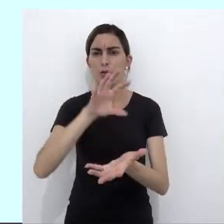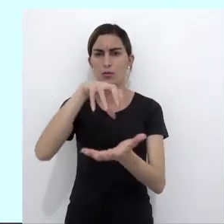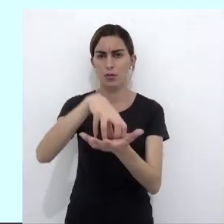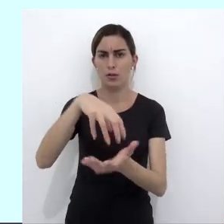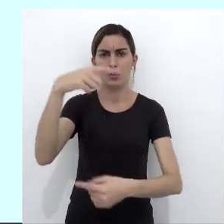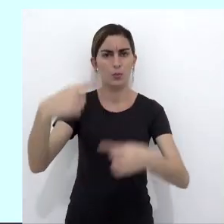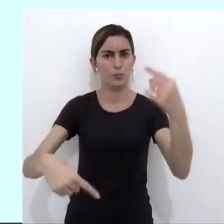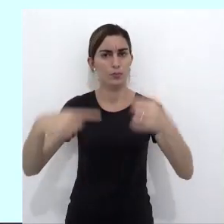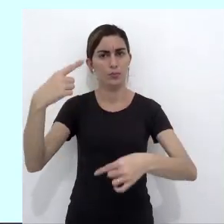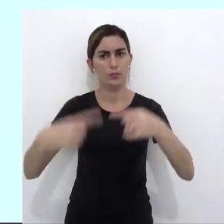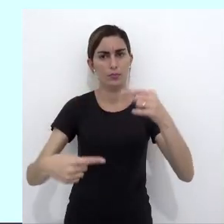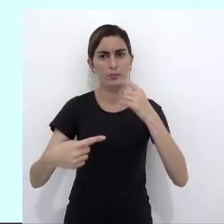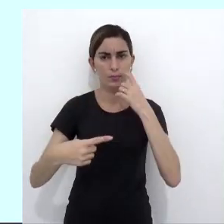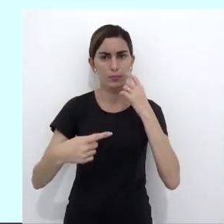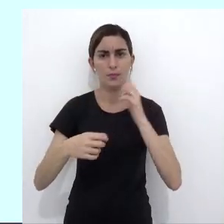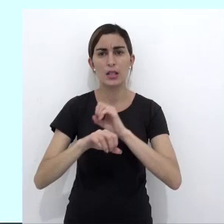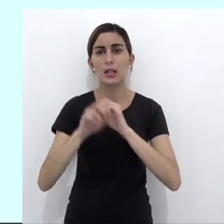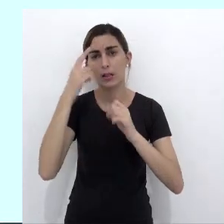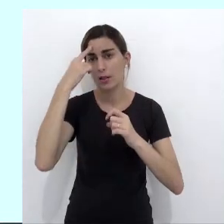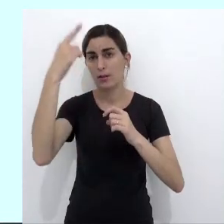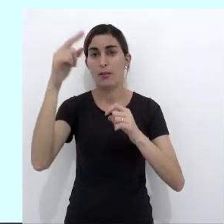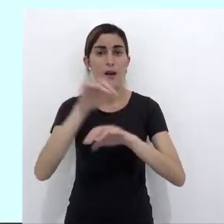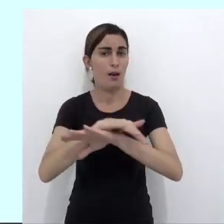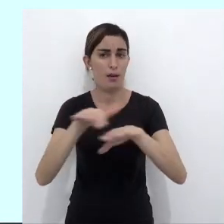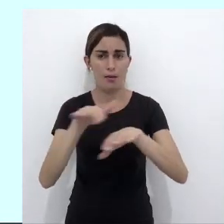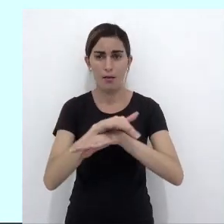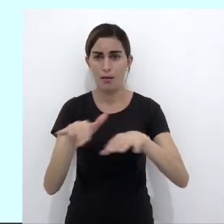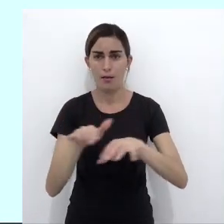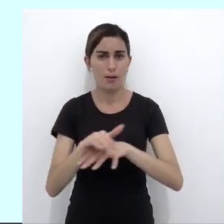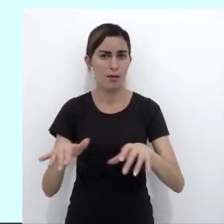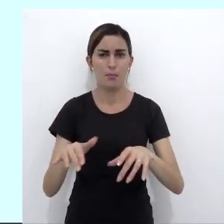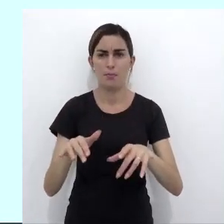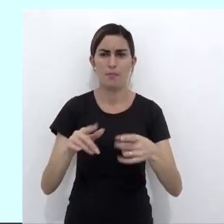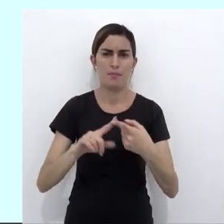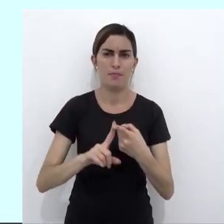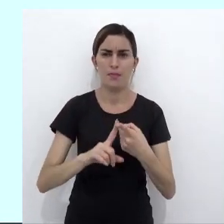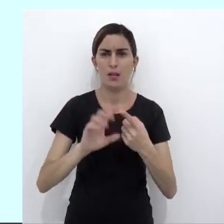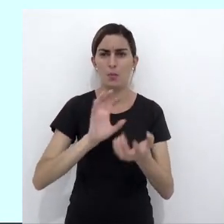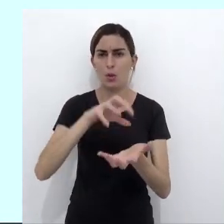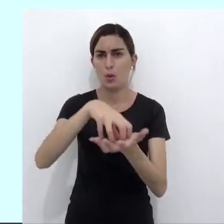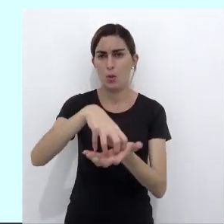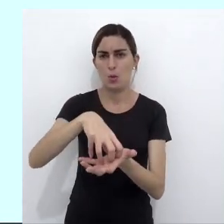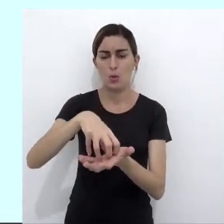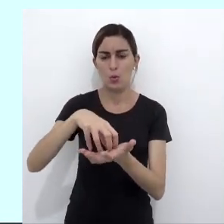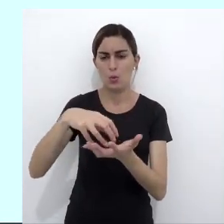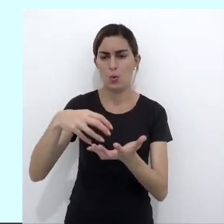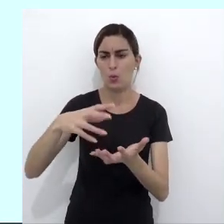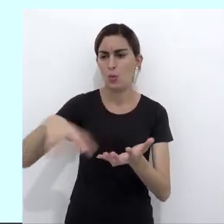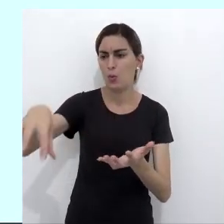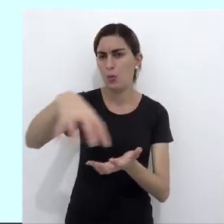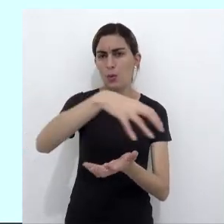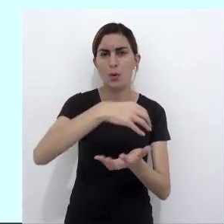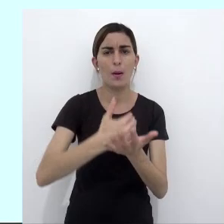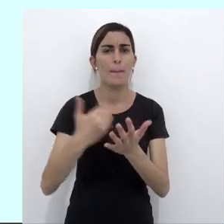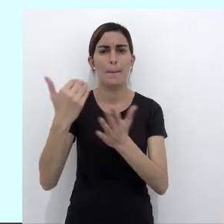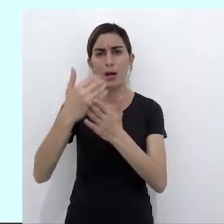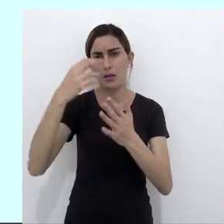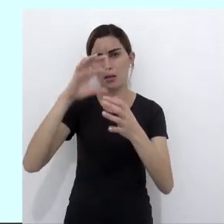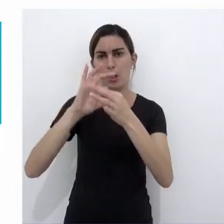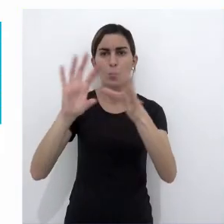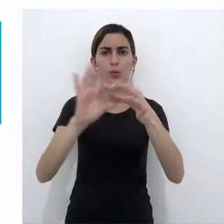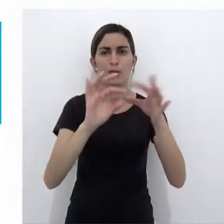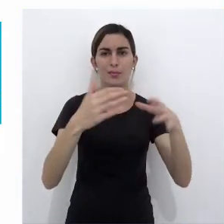político, a ideia de acabar com uma descentralização política, como dar mais autonomia para as